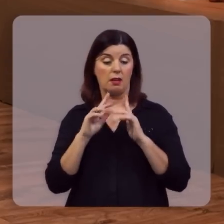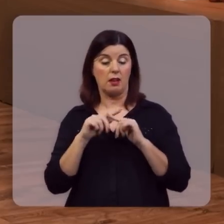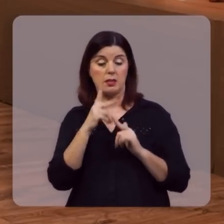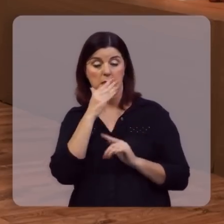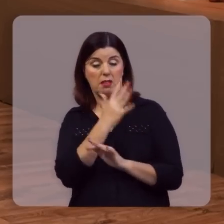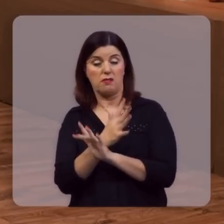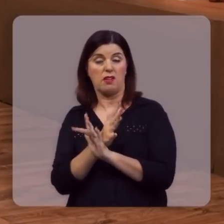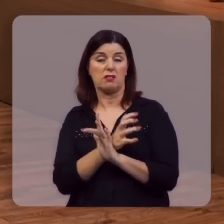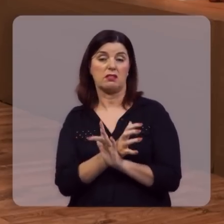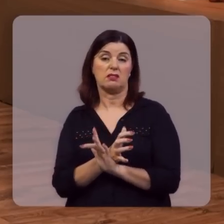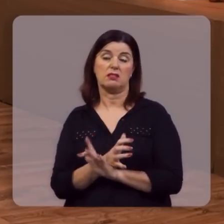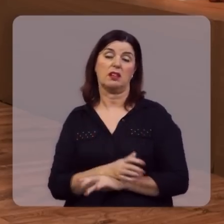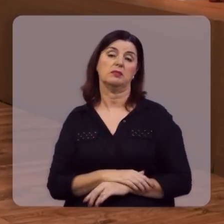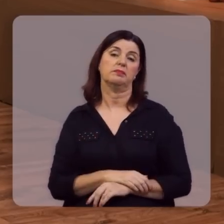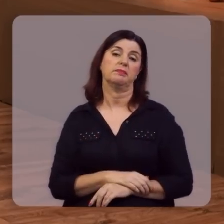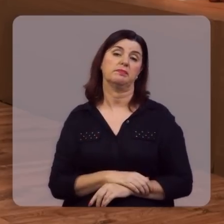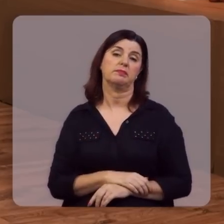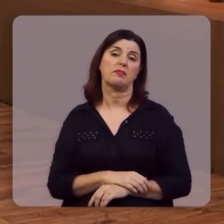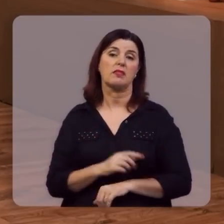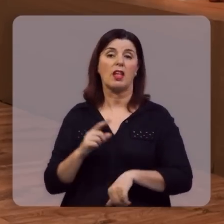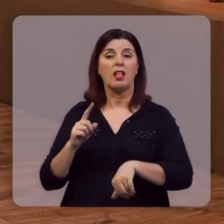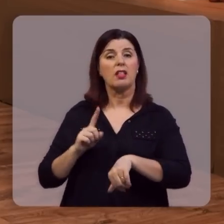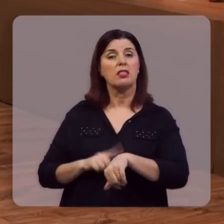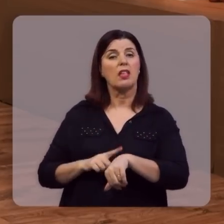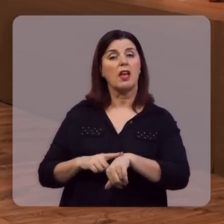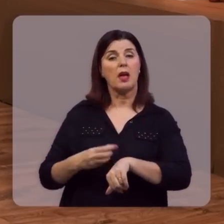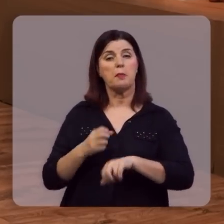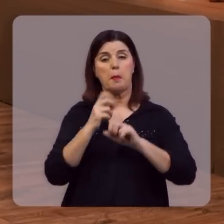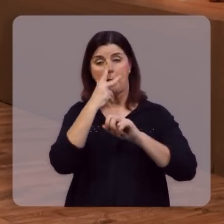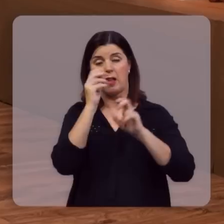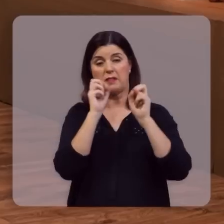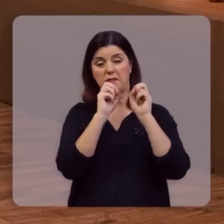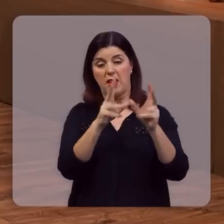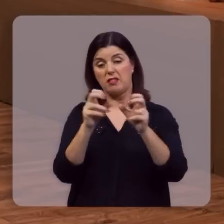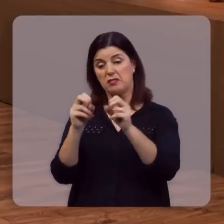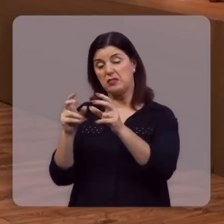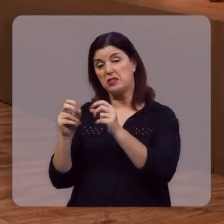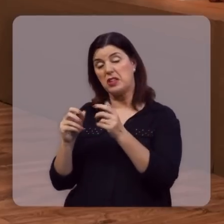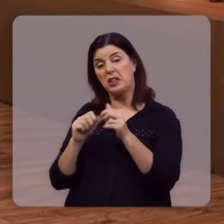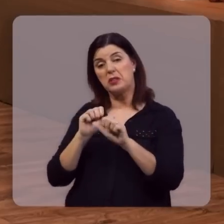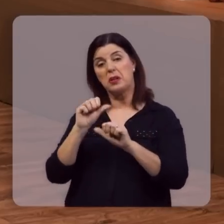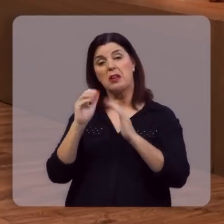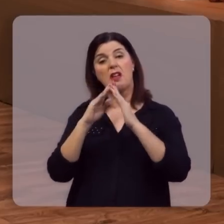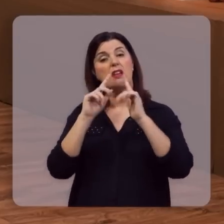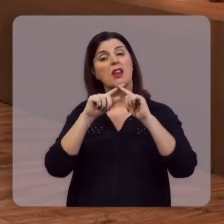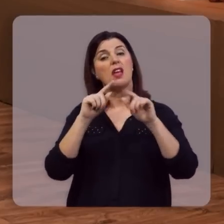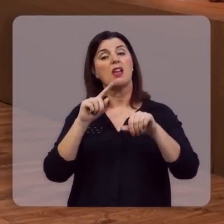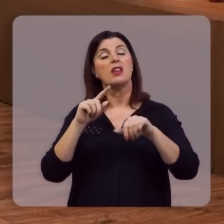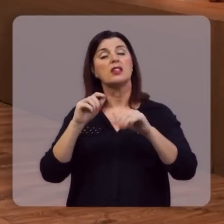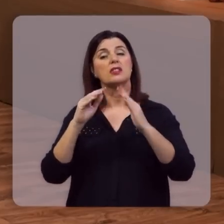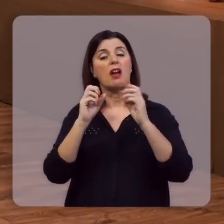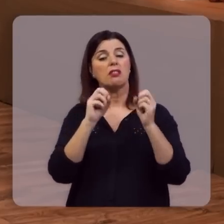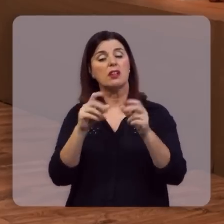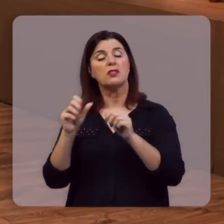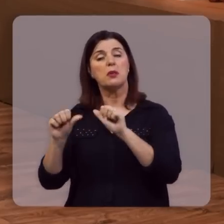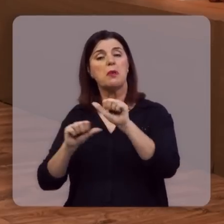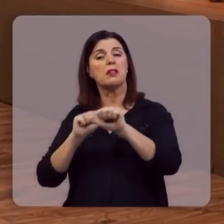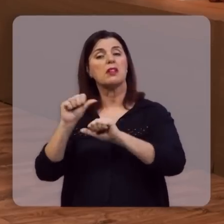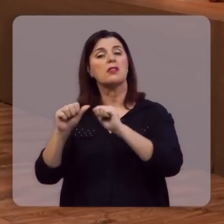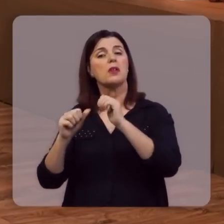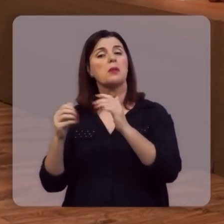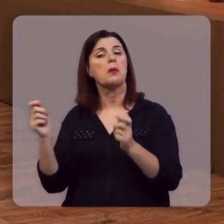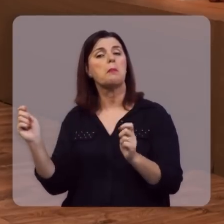Igrejas vazias, templos sendo vendidos, se transformando em bares,